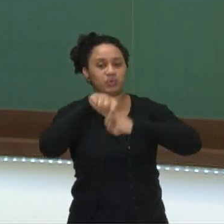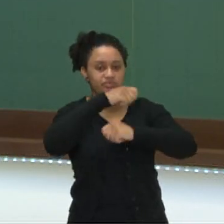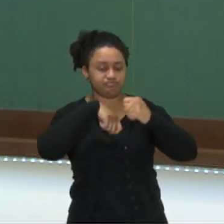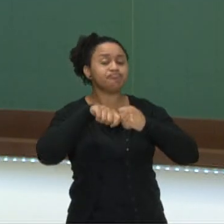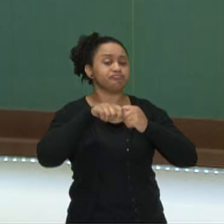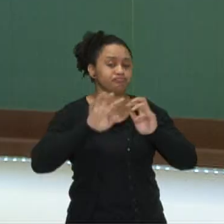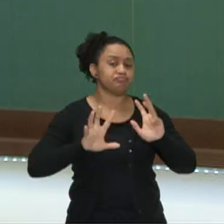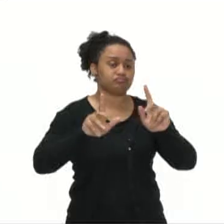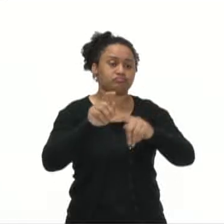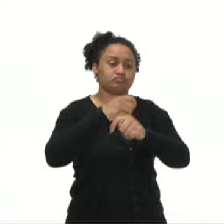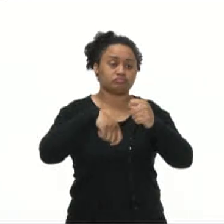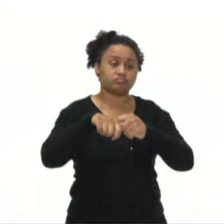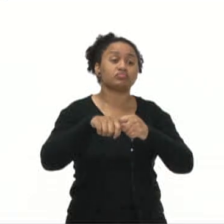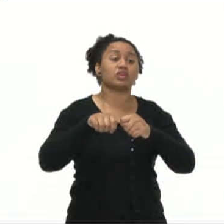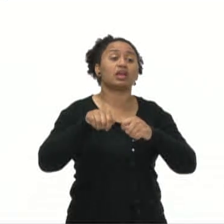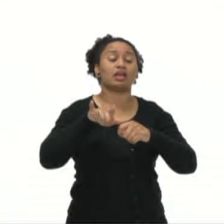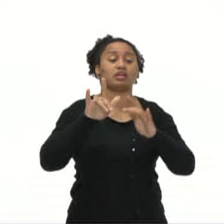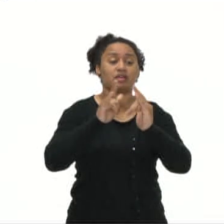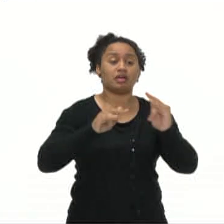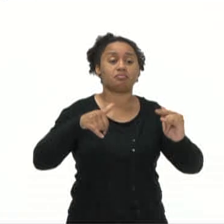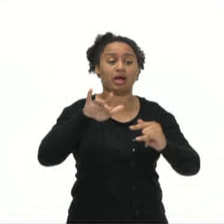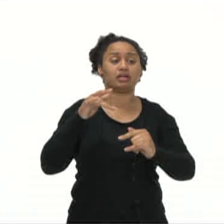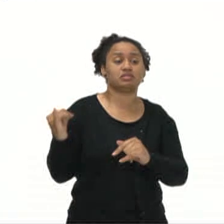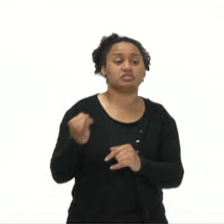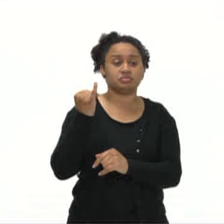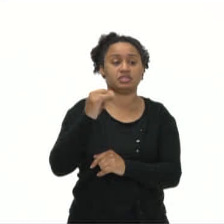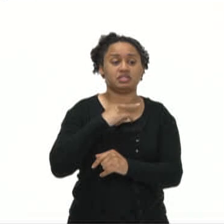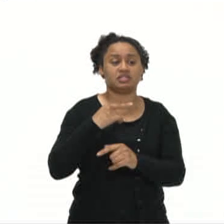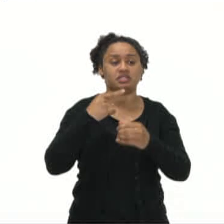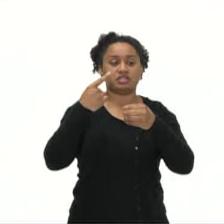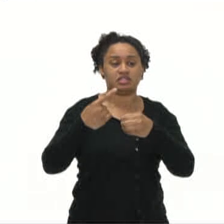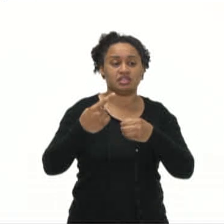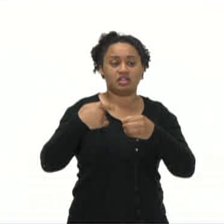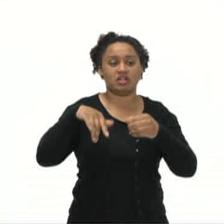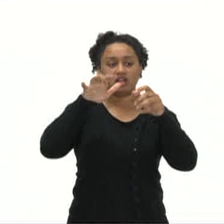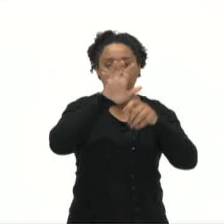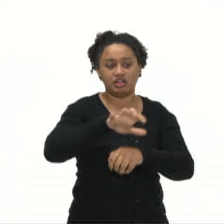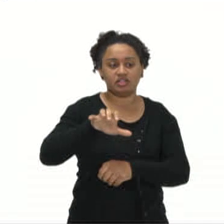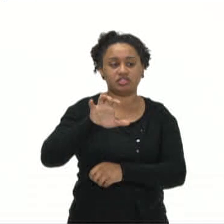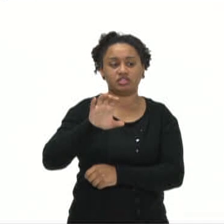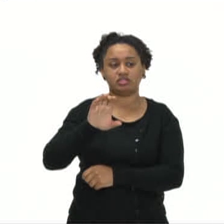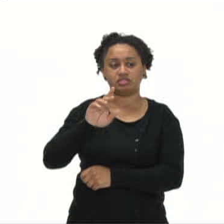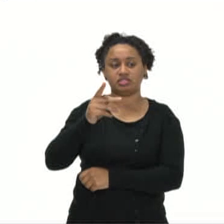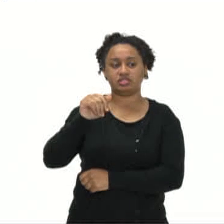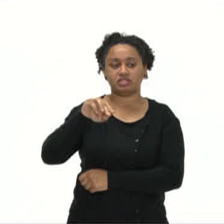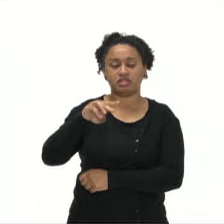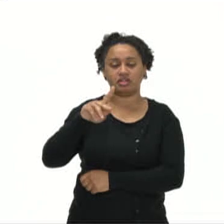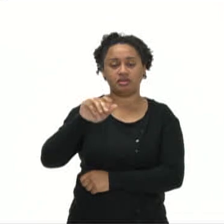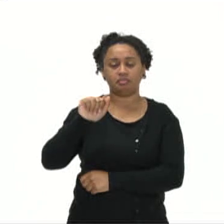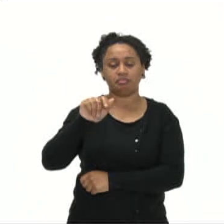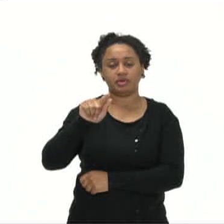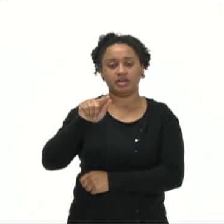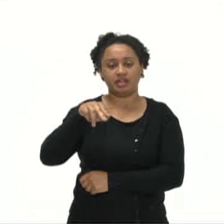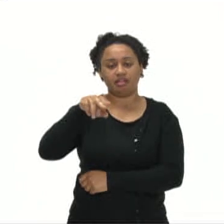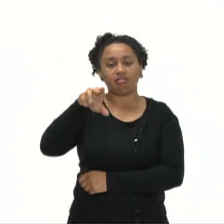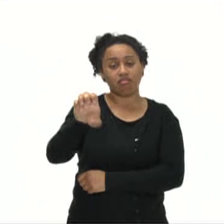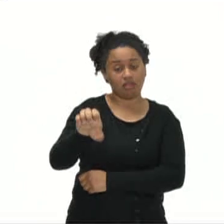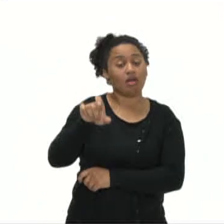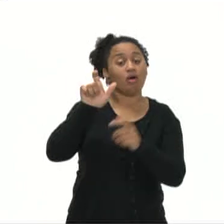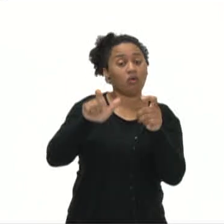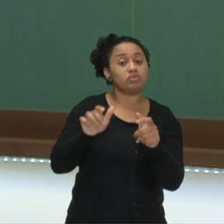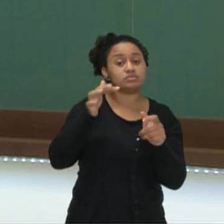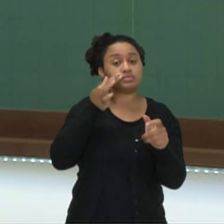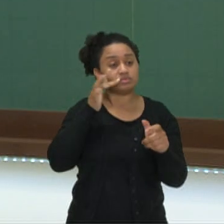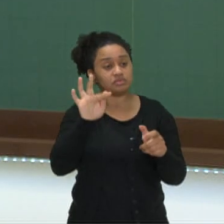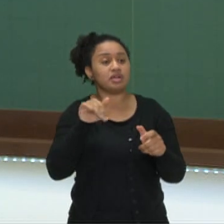E as mais ricas e importantes foram as das regiões de Champagne, na França, tá? Então, vai ser uma das mais